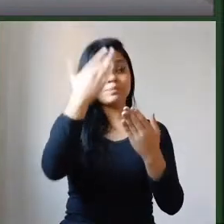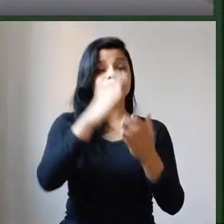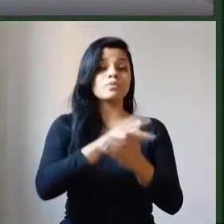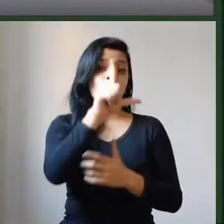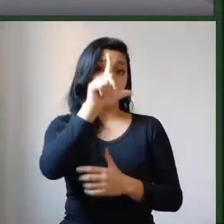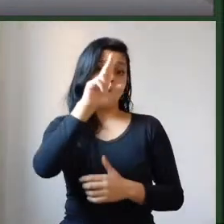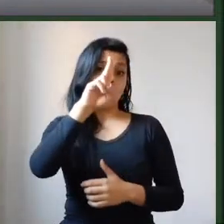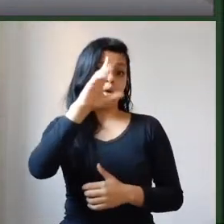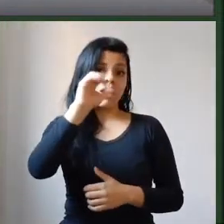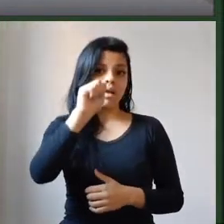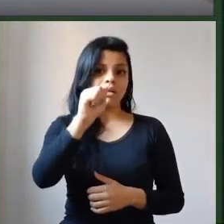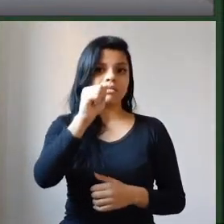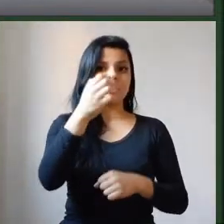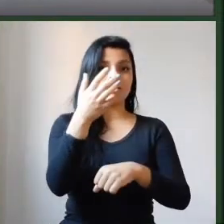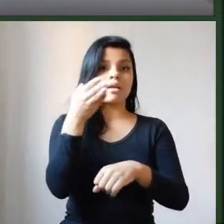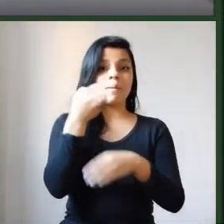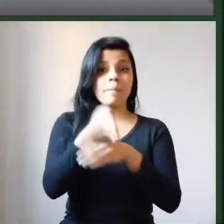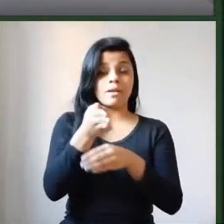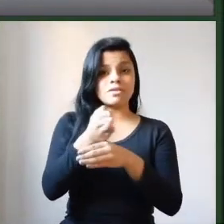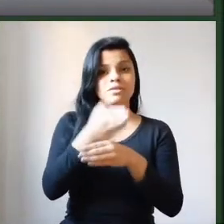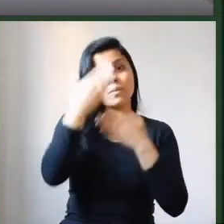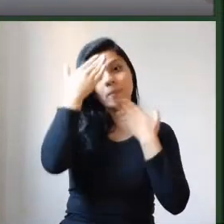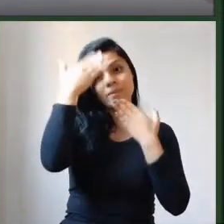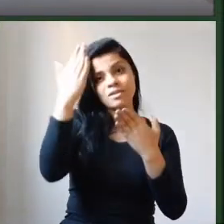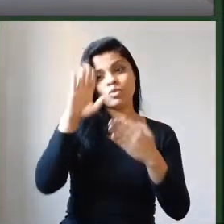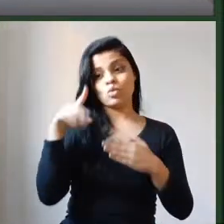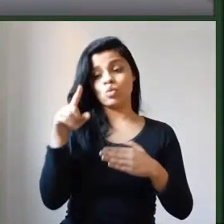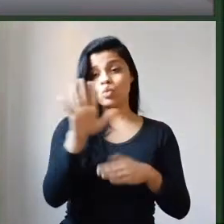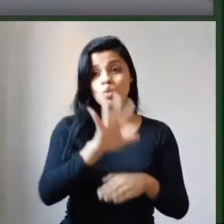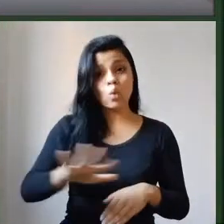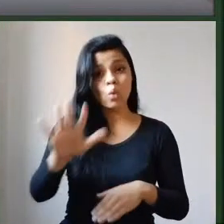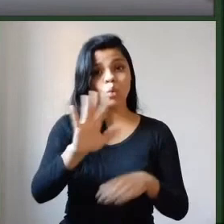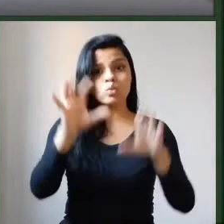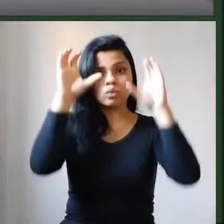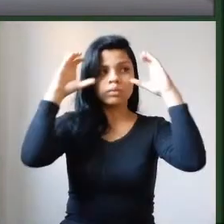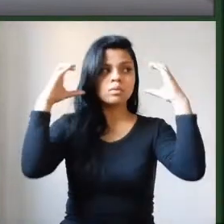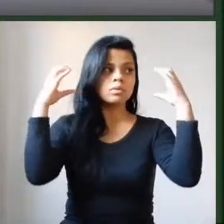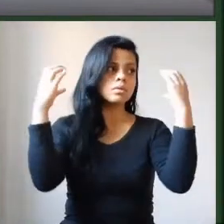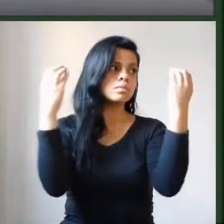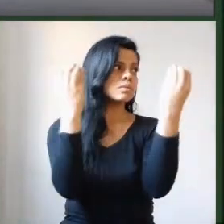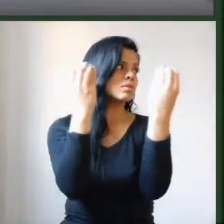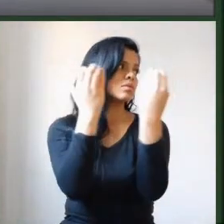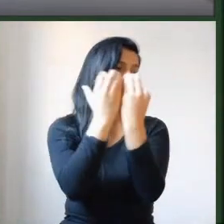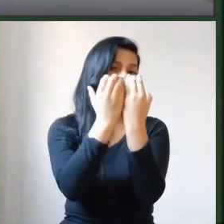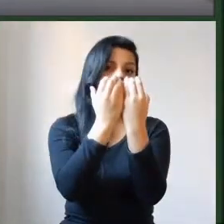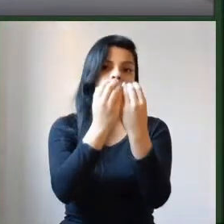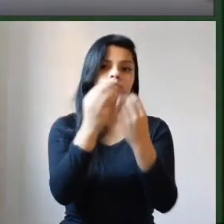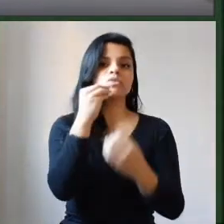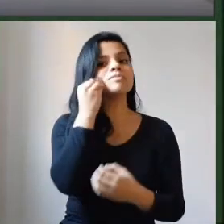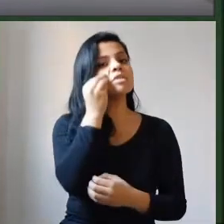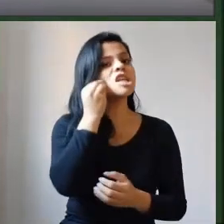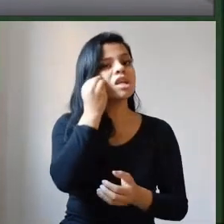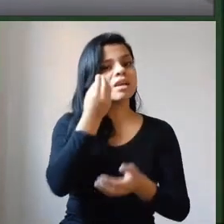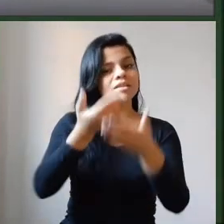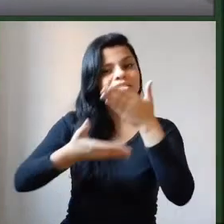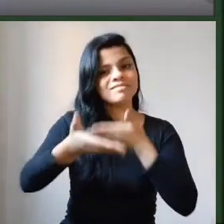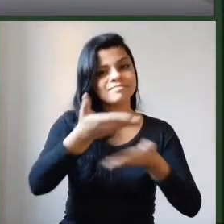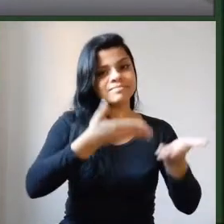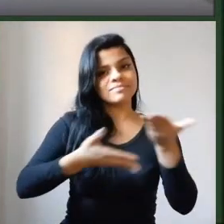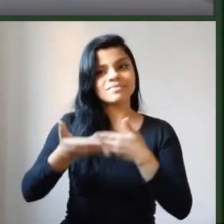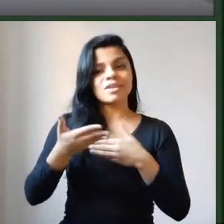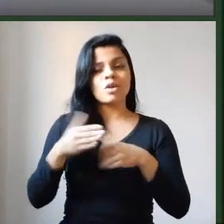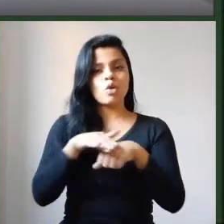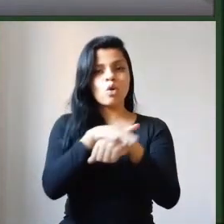comitê organizador do WeBraincoms pela troca de experiências, pela fala, pelo seu tempo. e te desejar muita